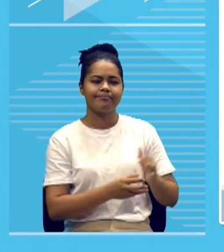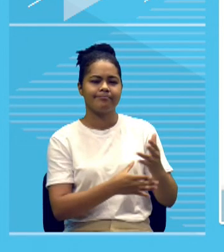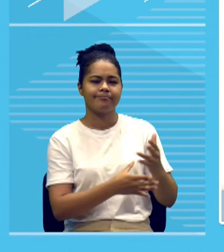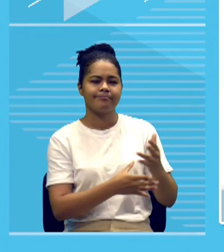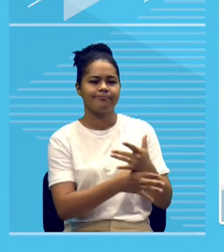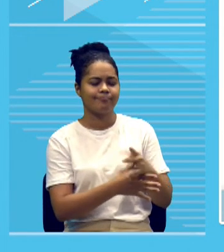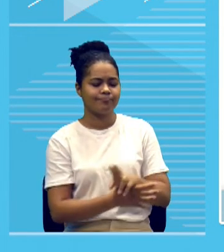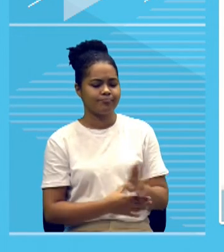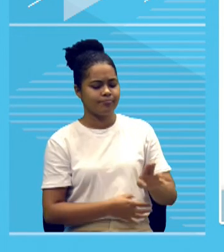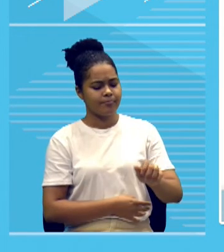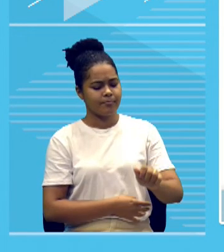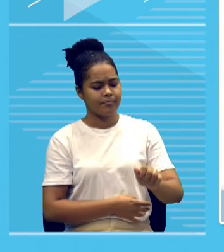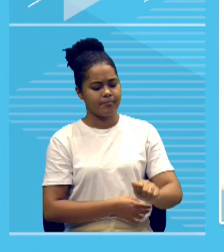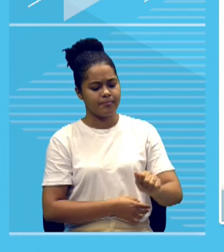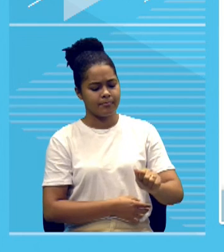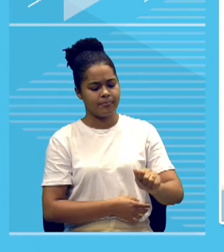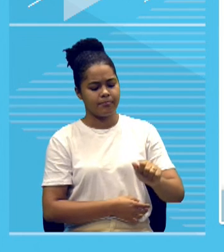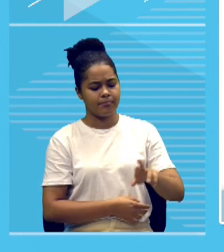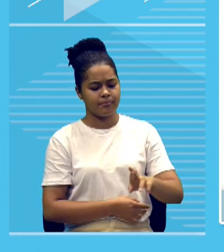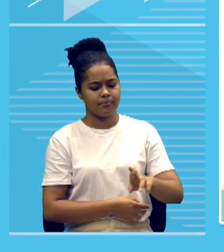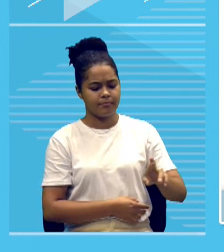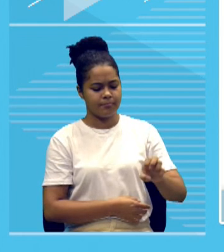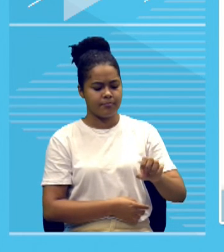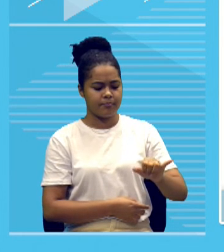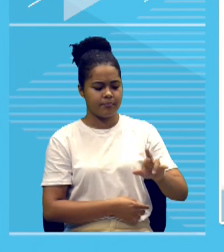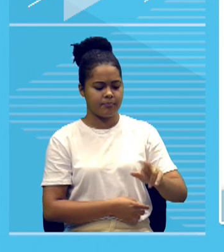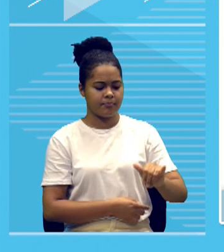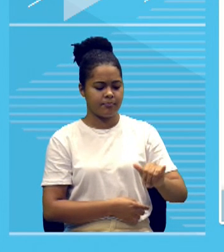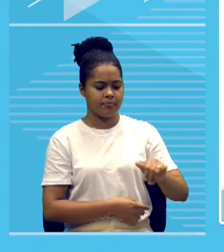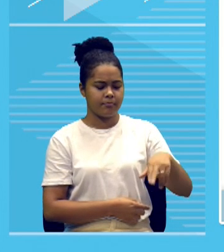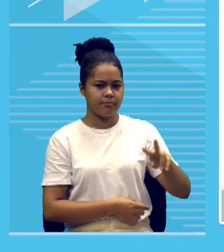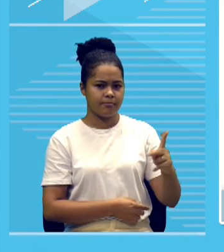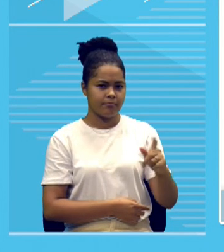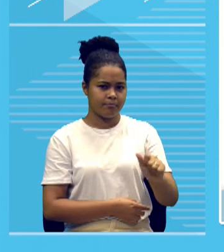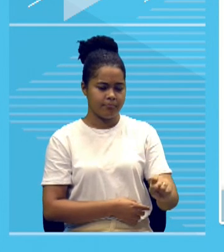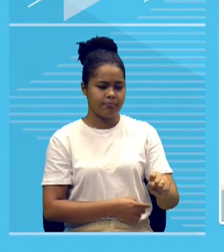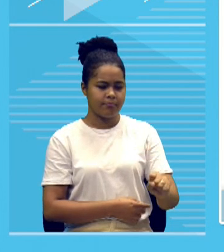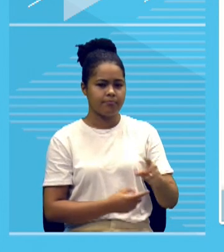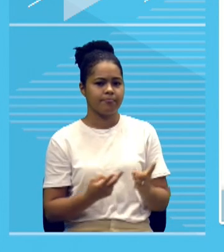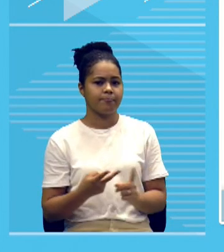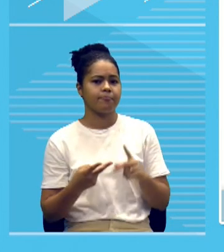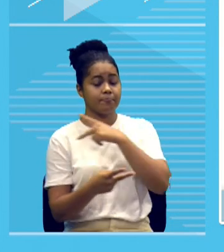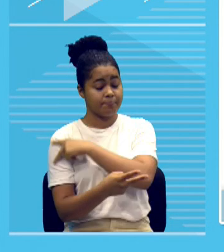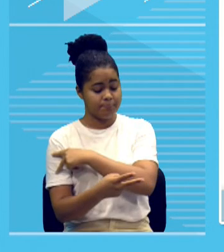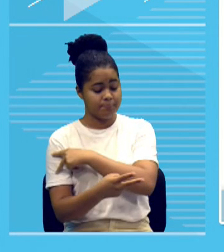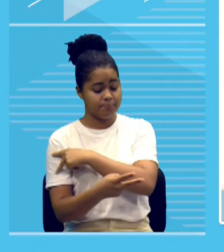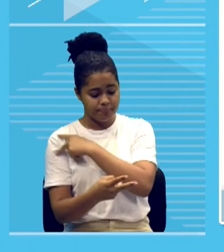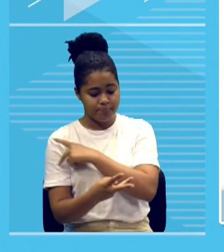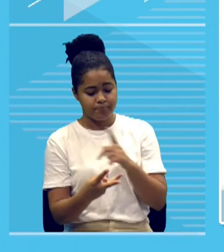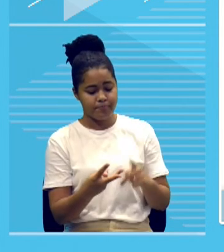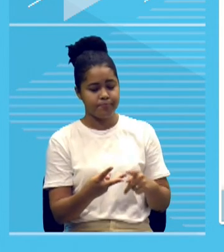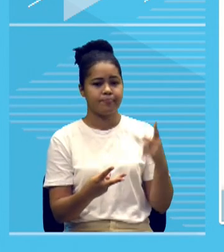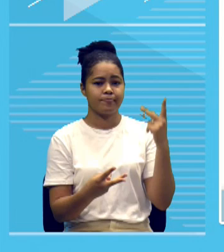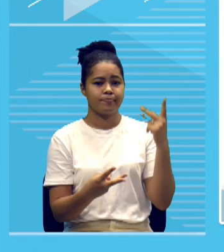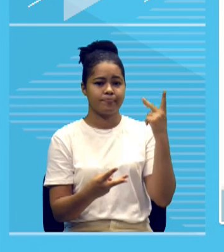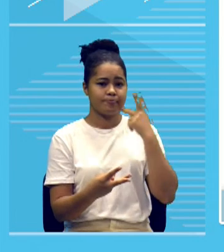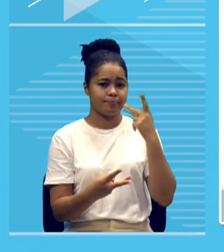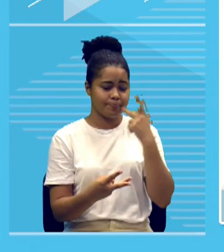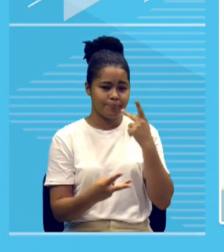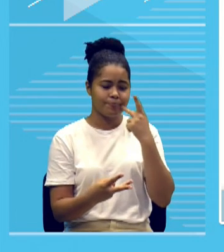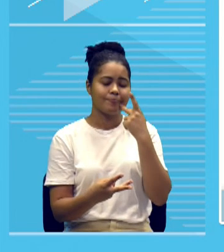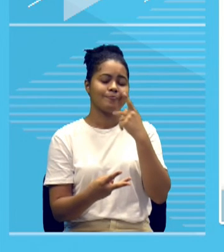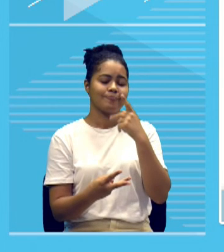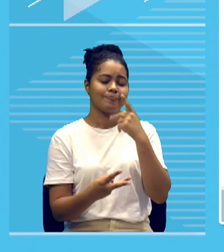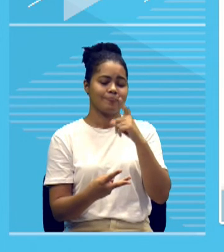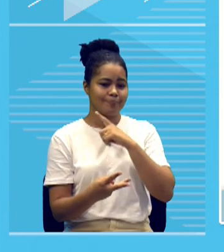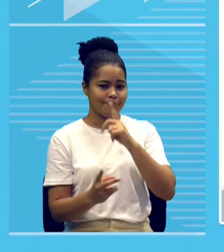tanto para gerador agora essa viagem que eu fui eu juro lá muitos Piauí também Estado do Ceará gigantes